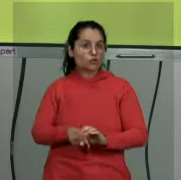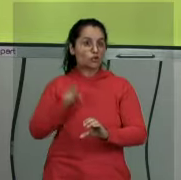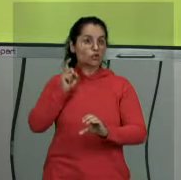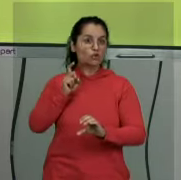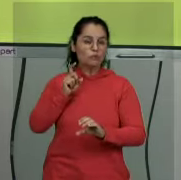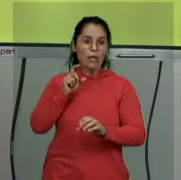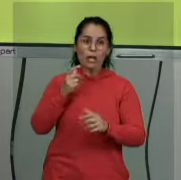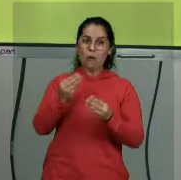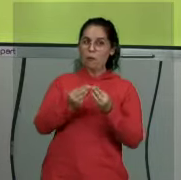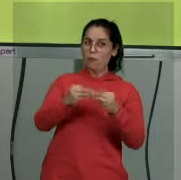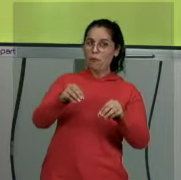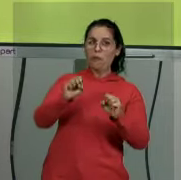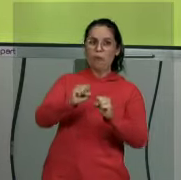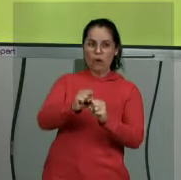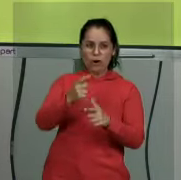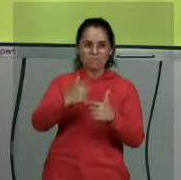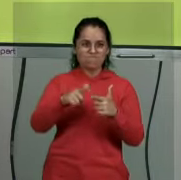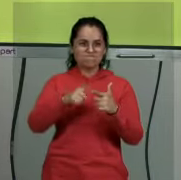consequências.